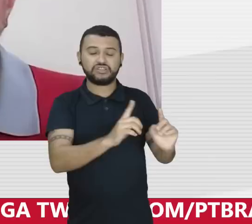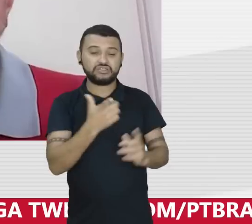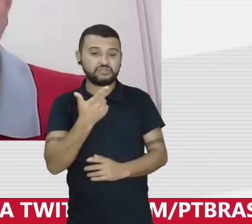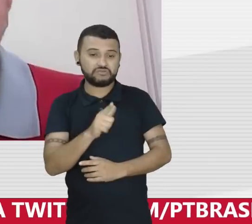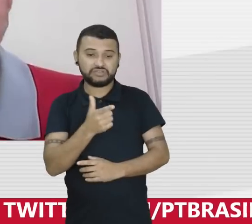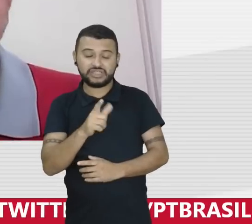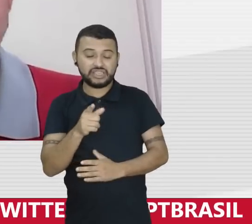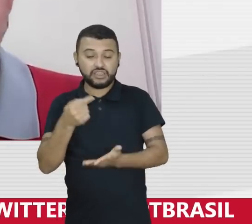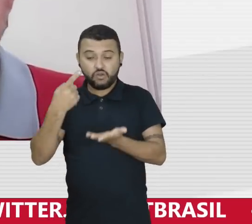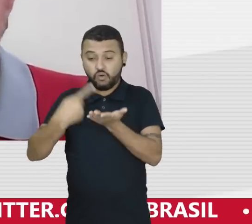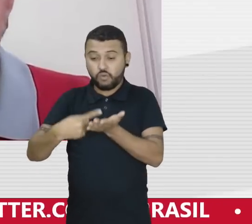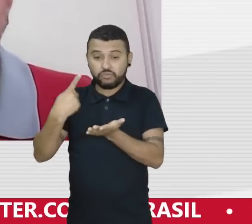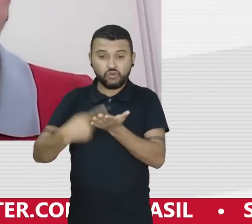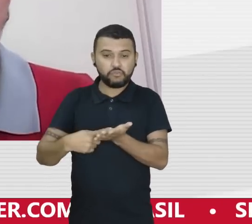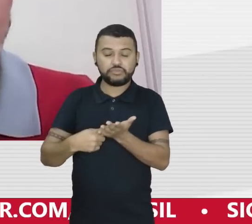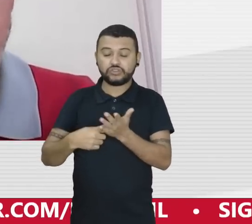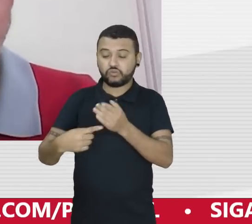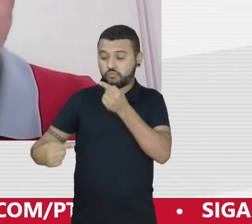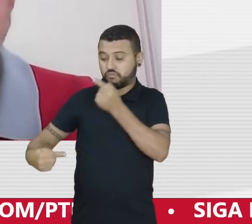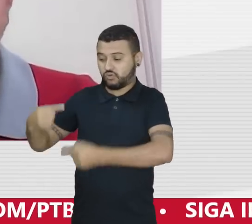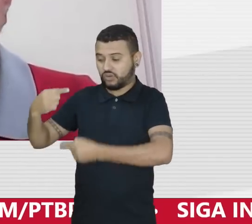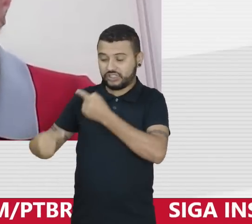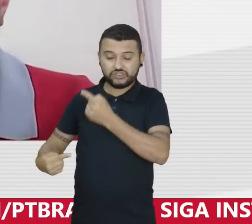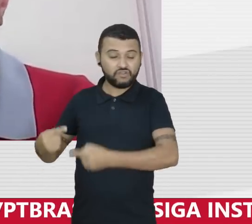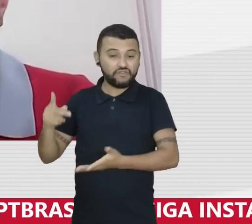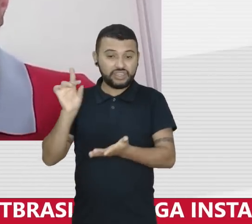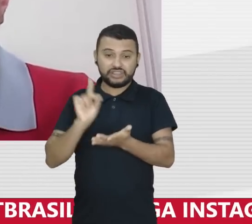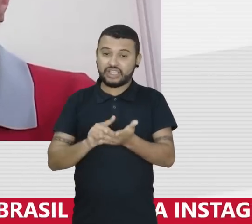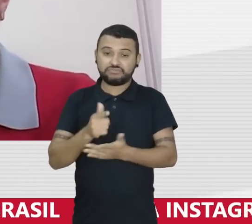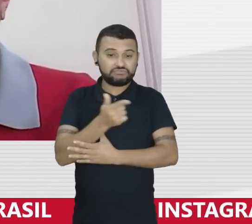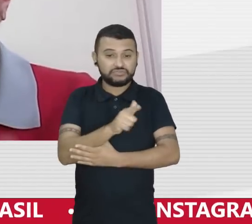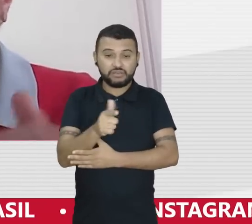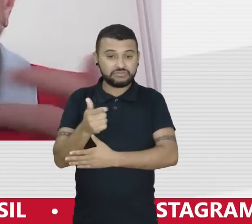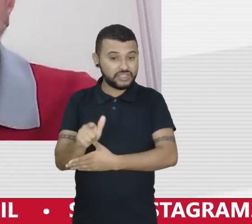com os direitos civis e políticos, porque quando necessário